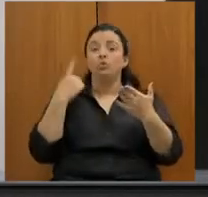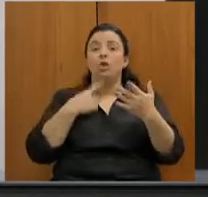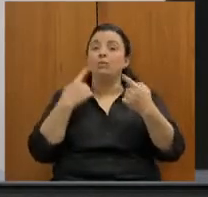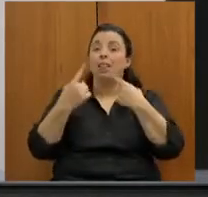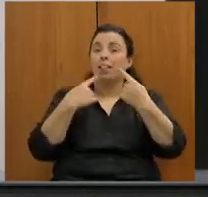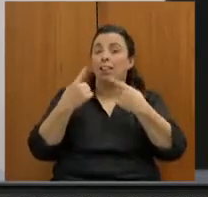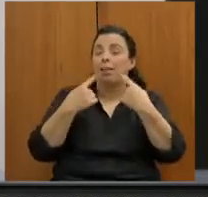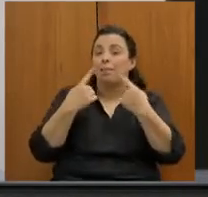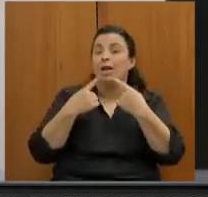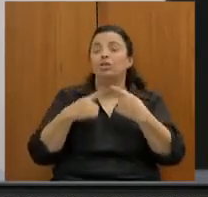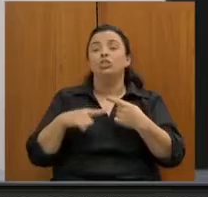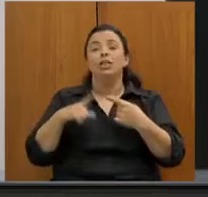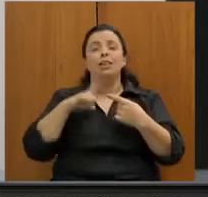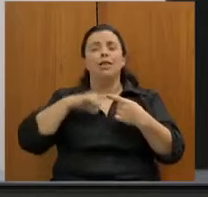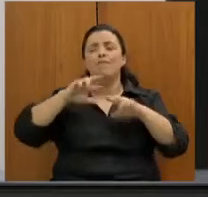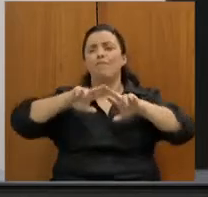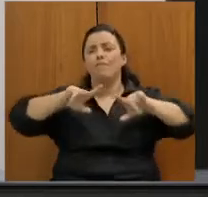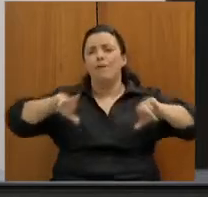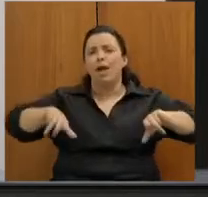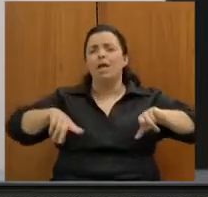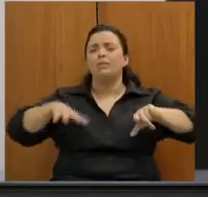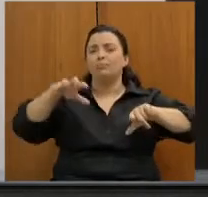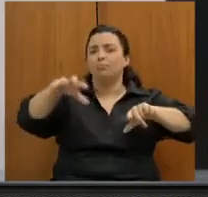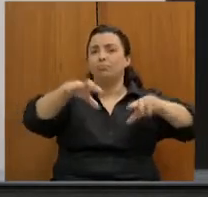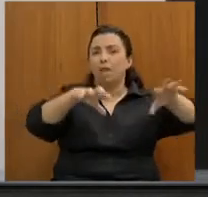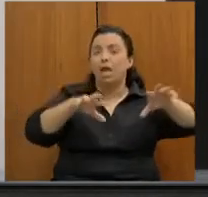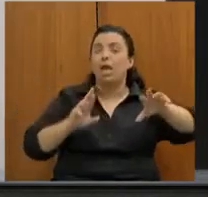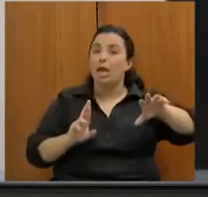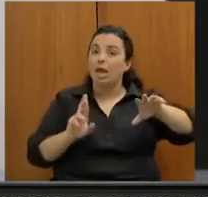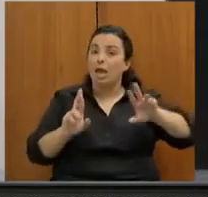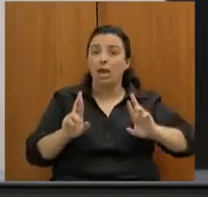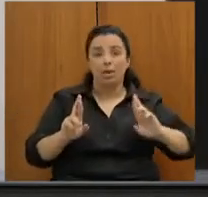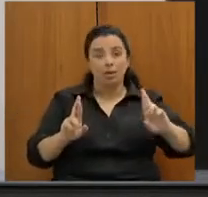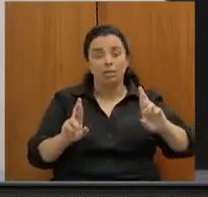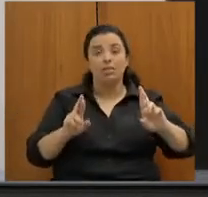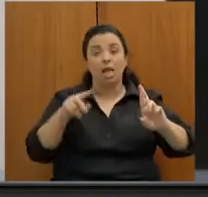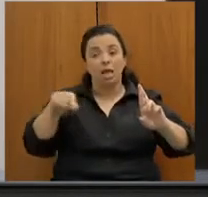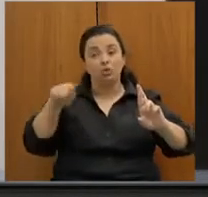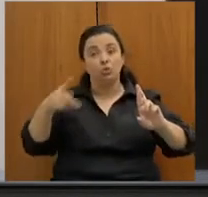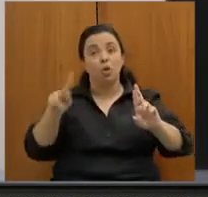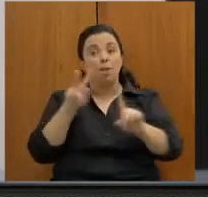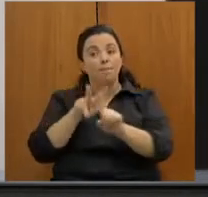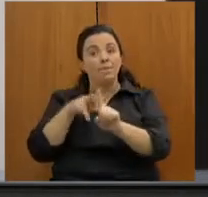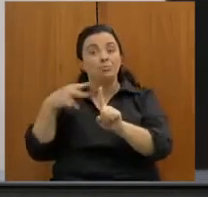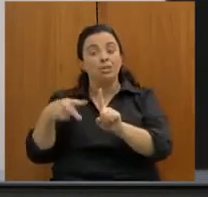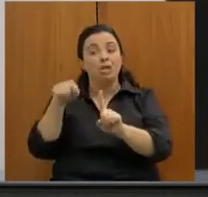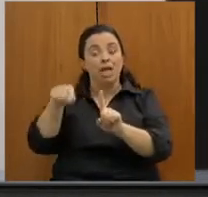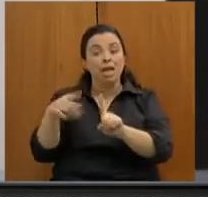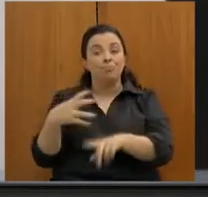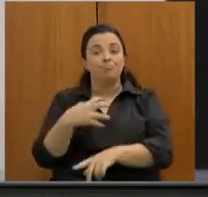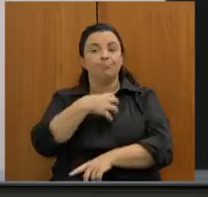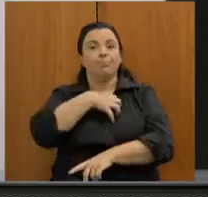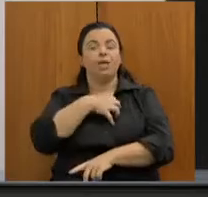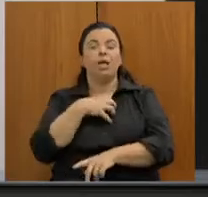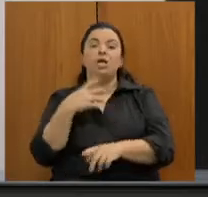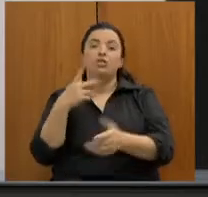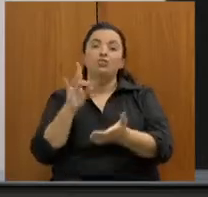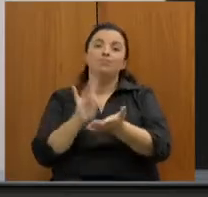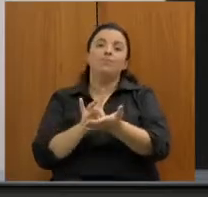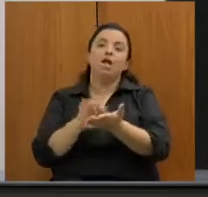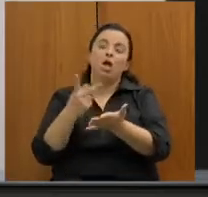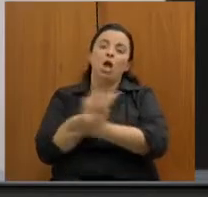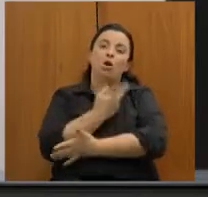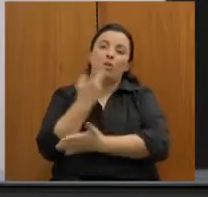diversas representações regionais da perspectiva de quem vive a situação porque isso eu acredito que ao